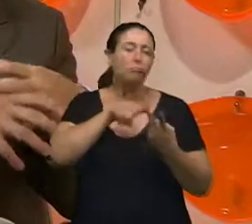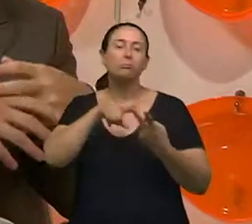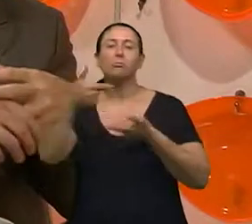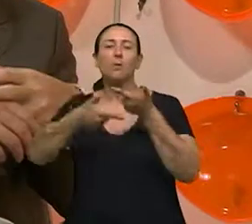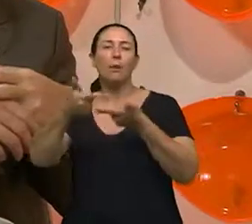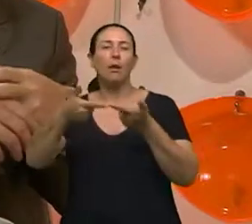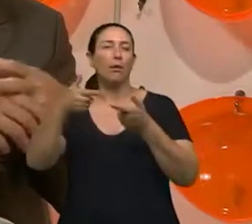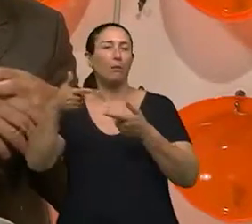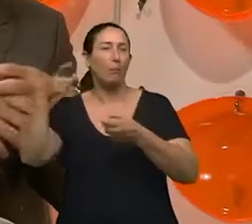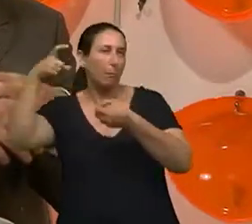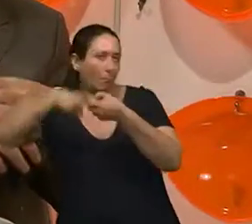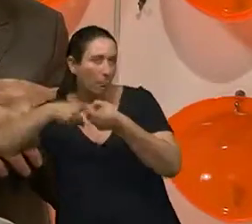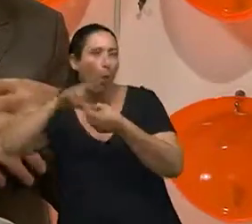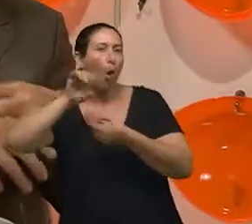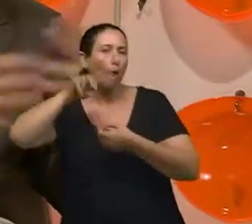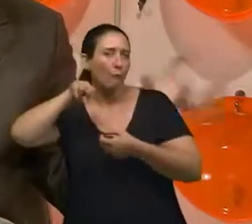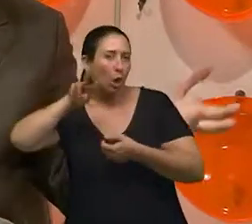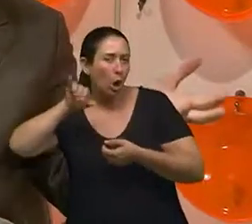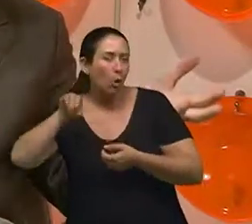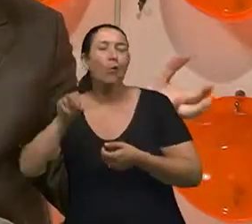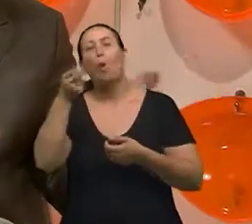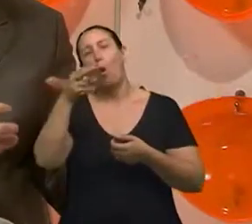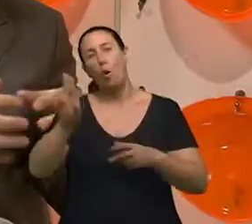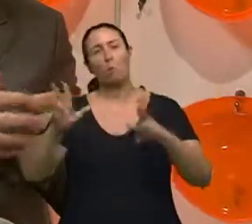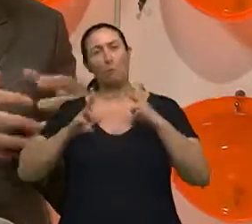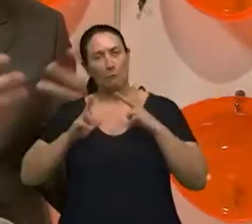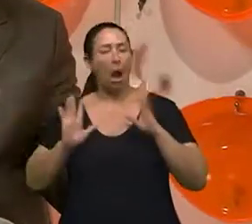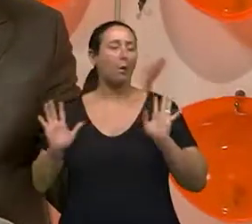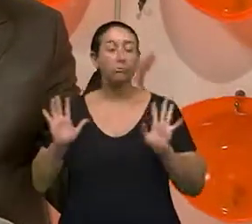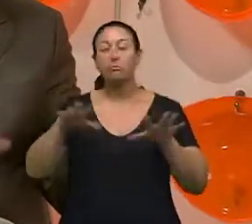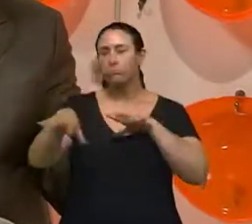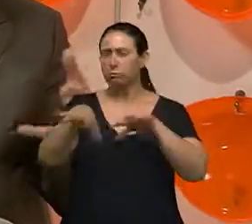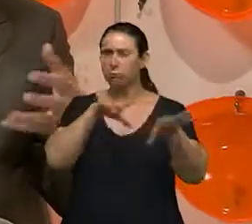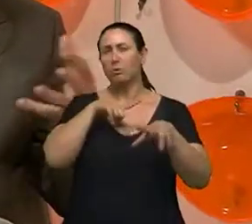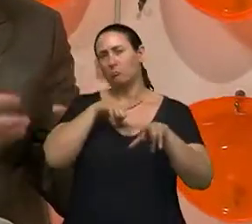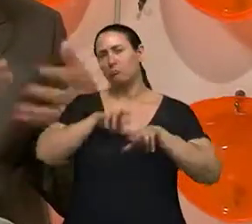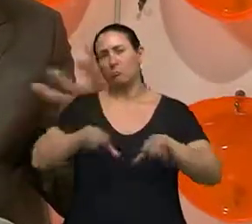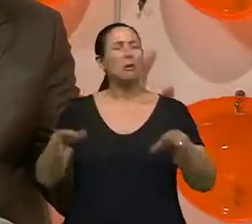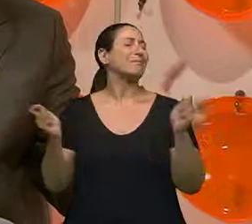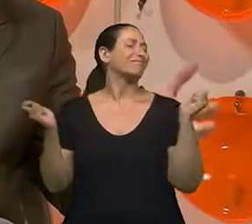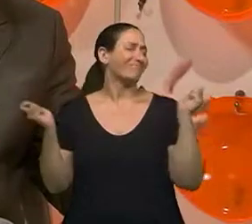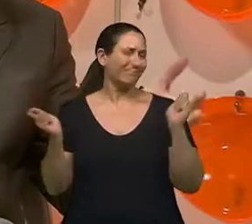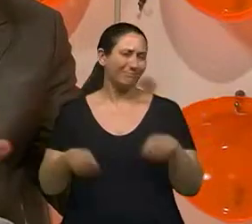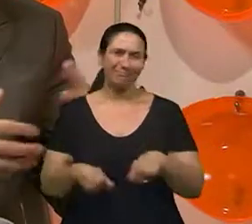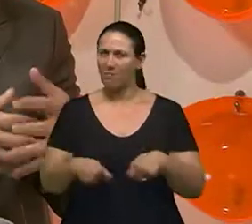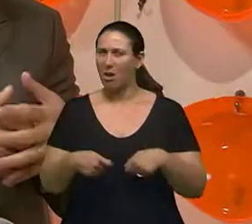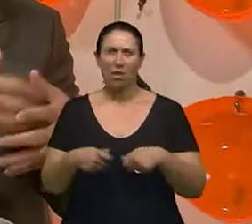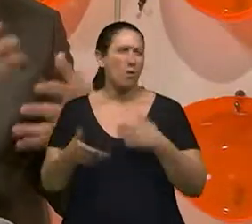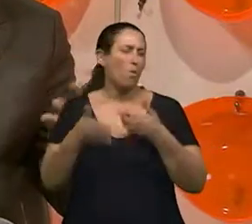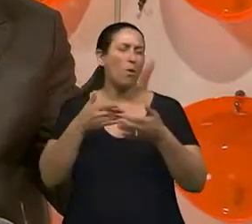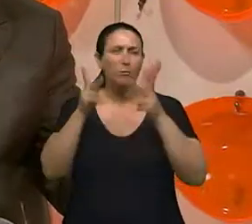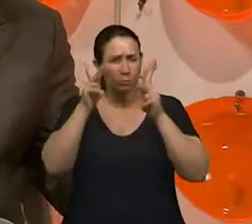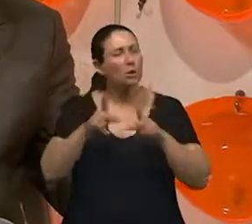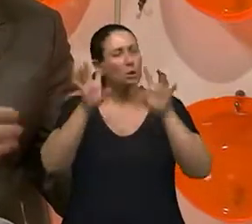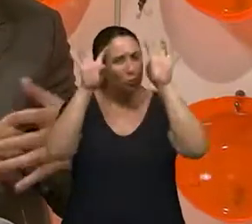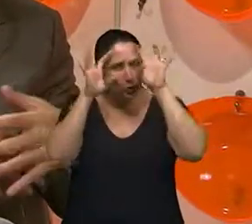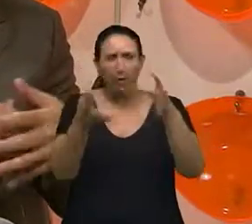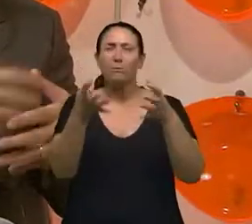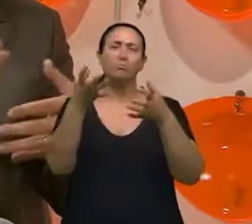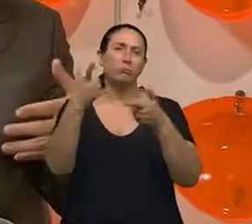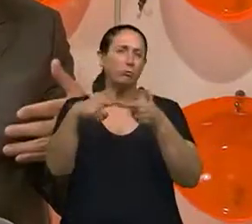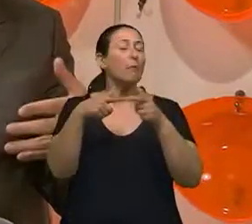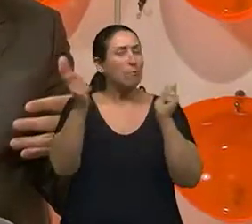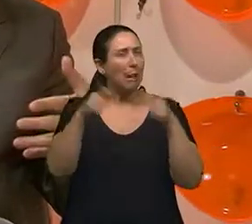são totalmente equipados uhum. e que têm capacidade para receber qualquer paciente e resolver o problema